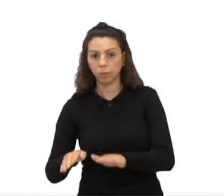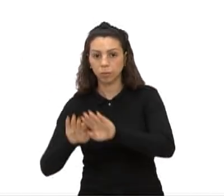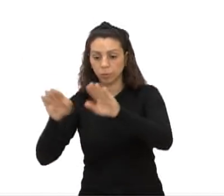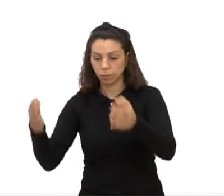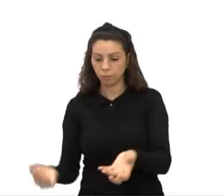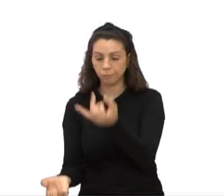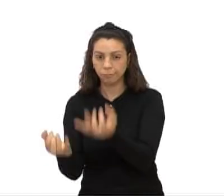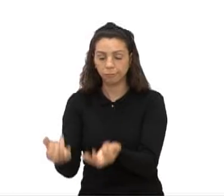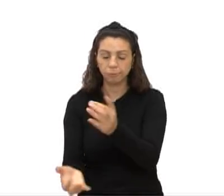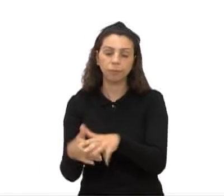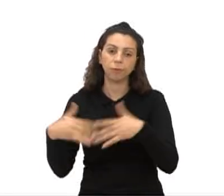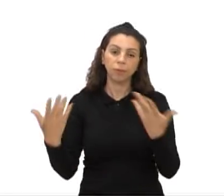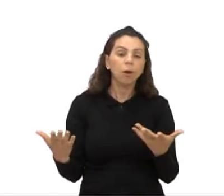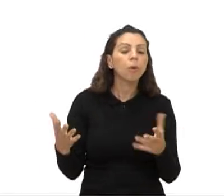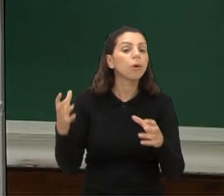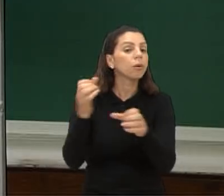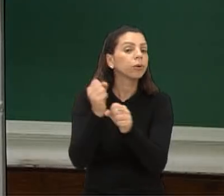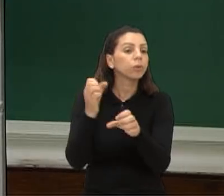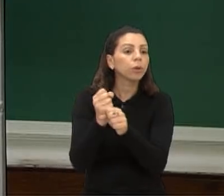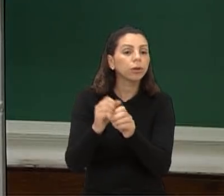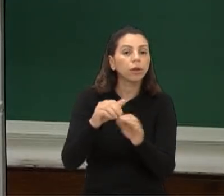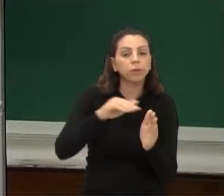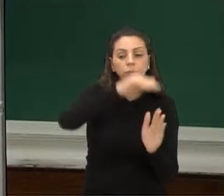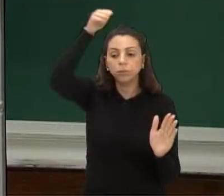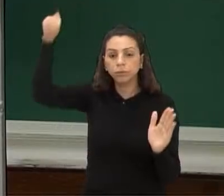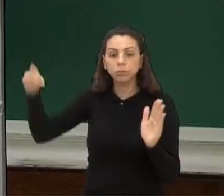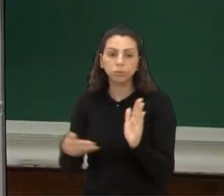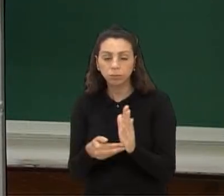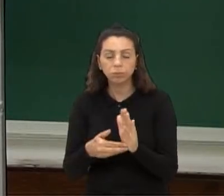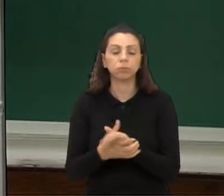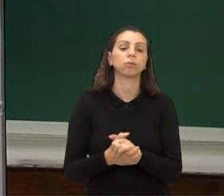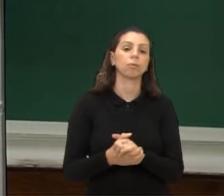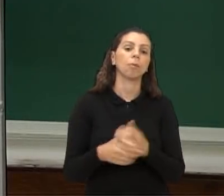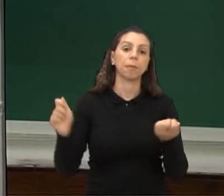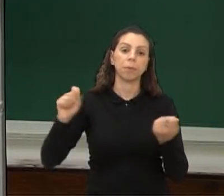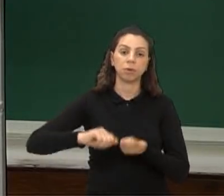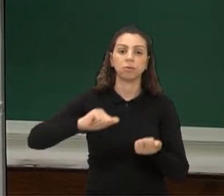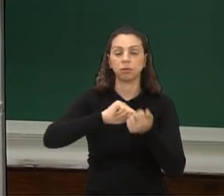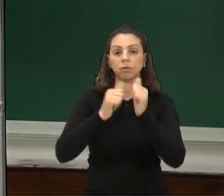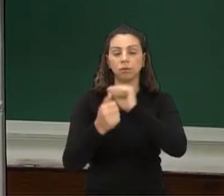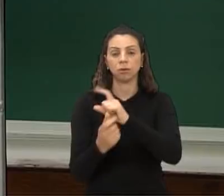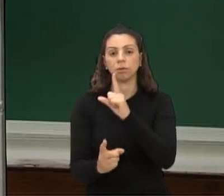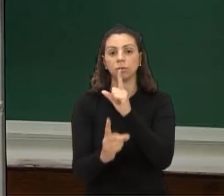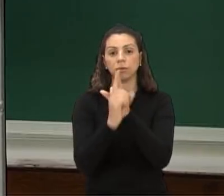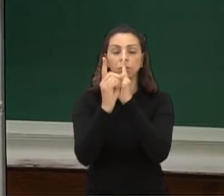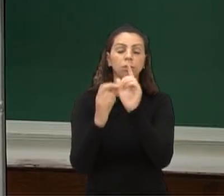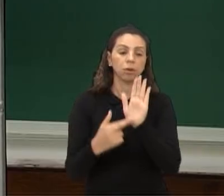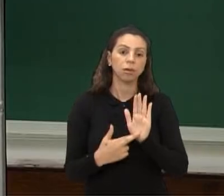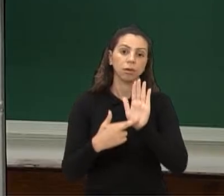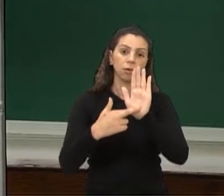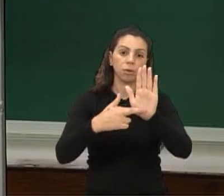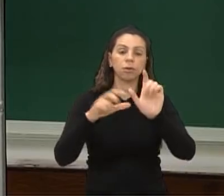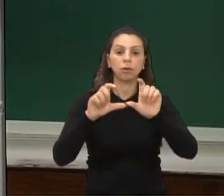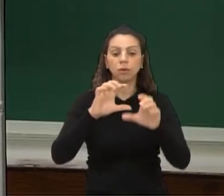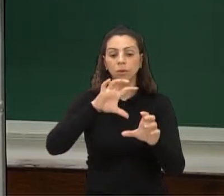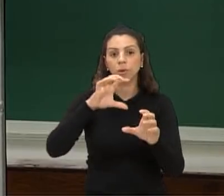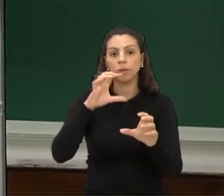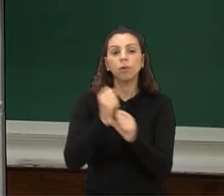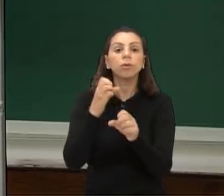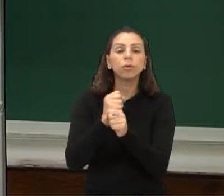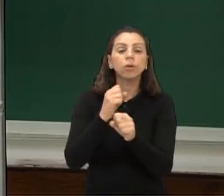do liquidificador. E a geladeira custou o dobro do preço do fogão. Qual